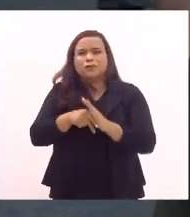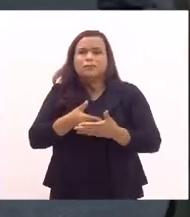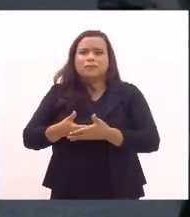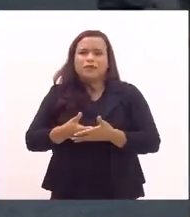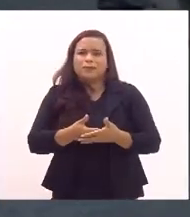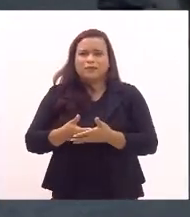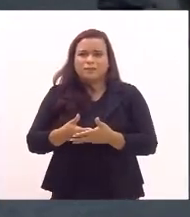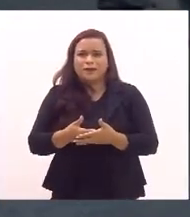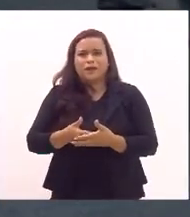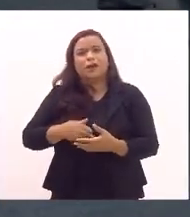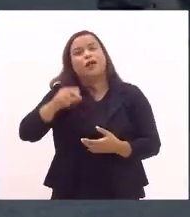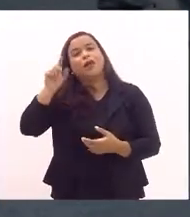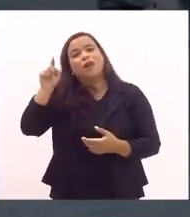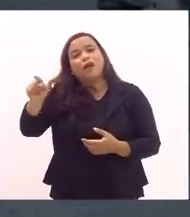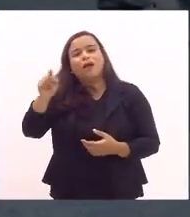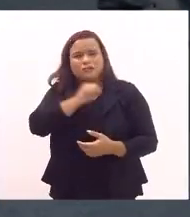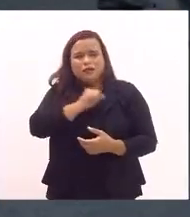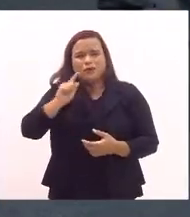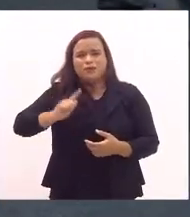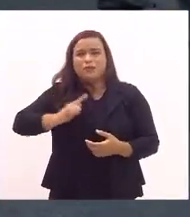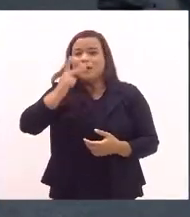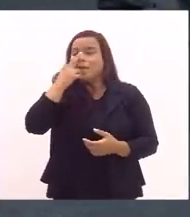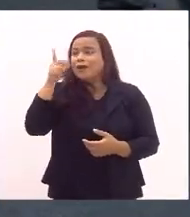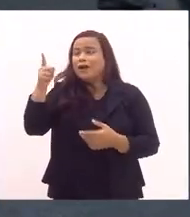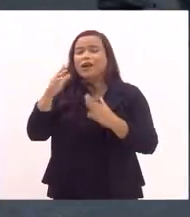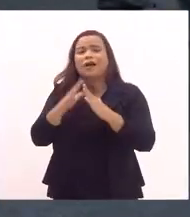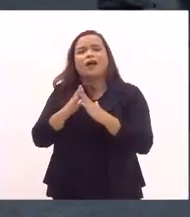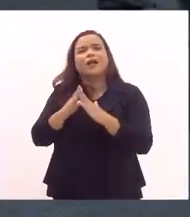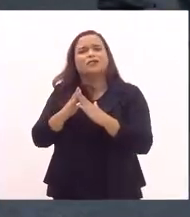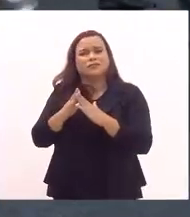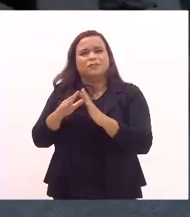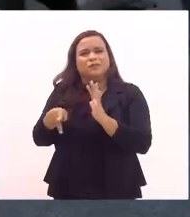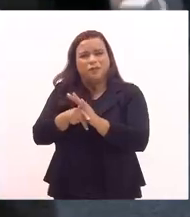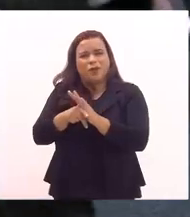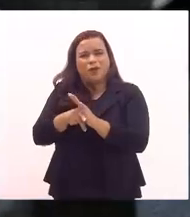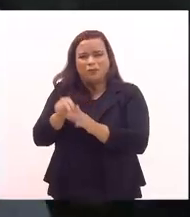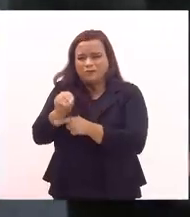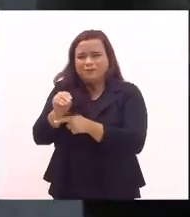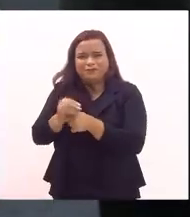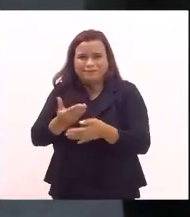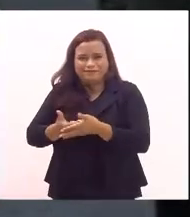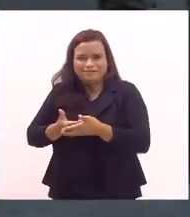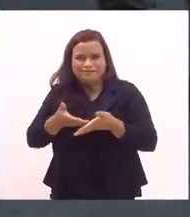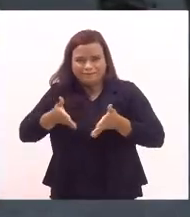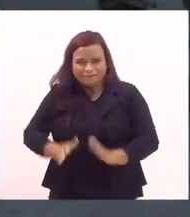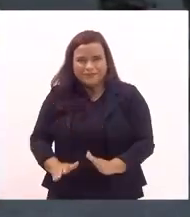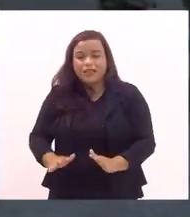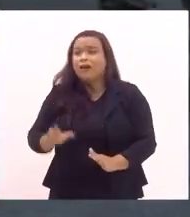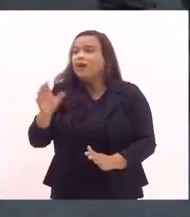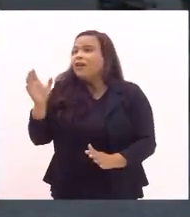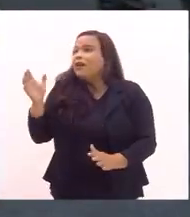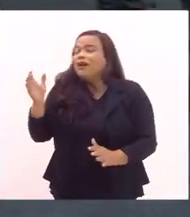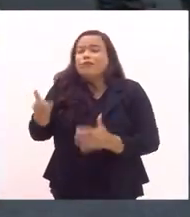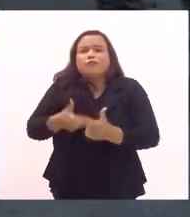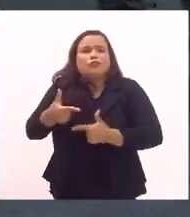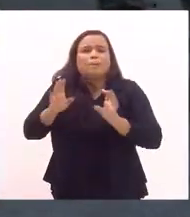esqueleto daquela maternidade ela foi parar no hospital geral em Niterói